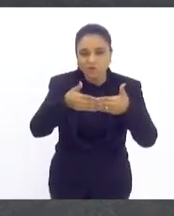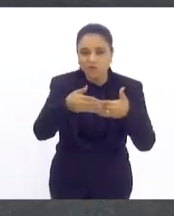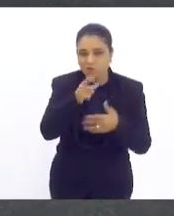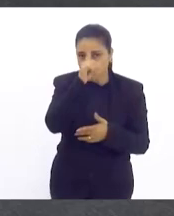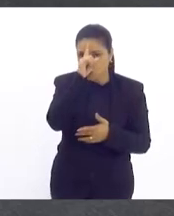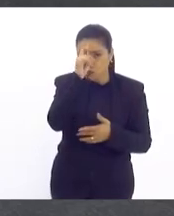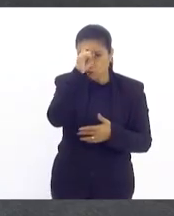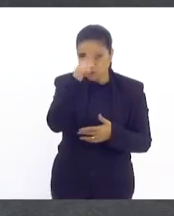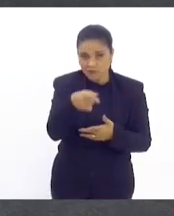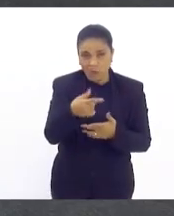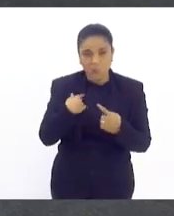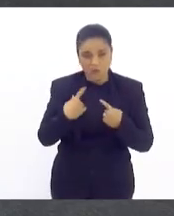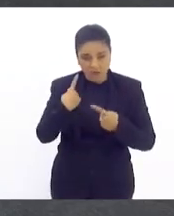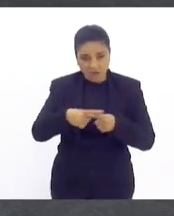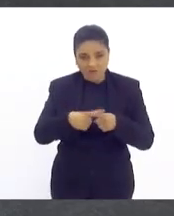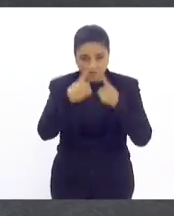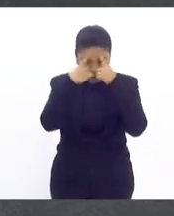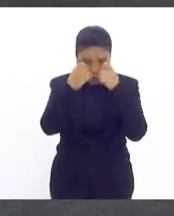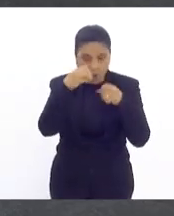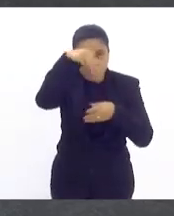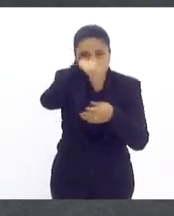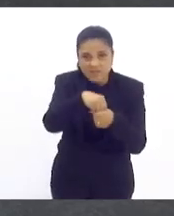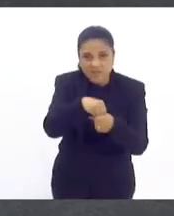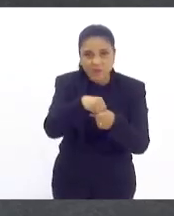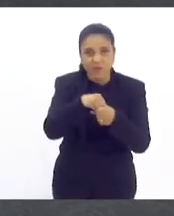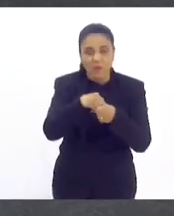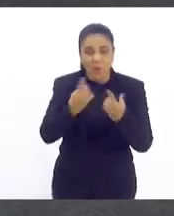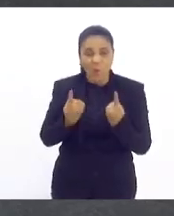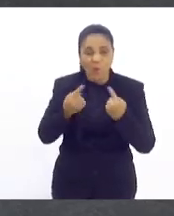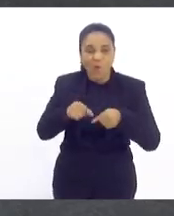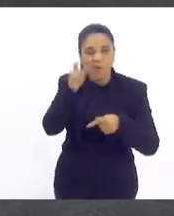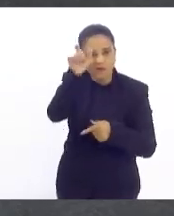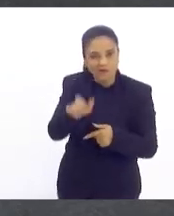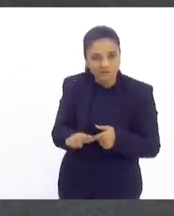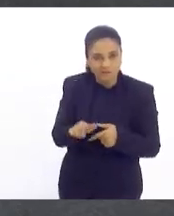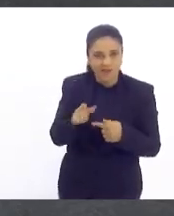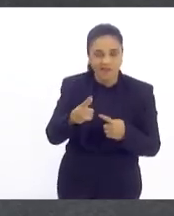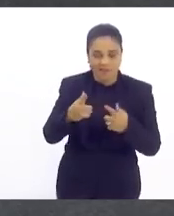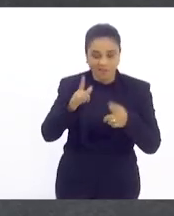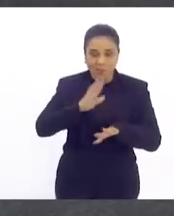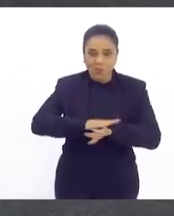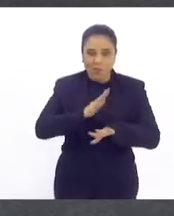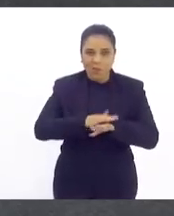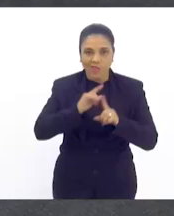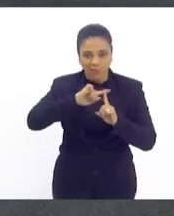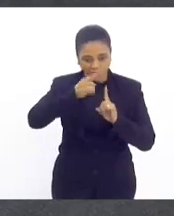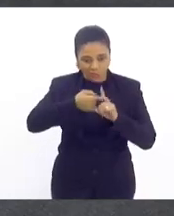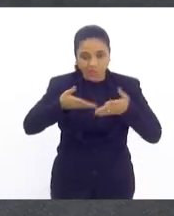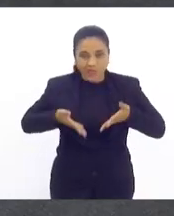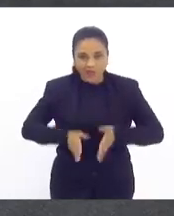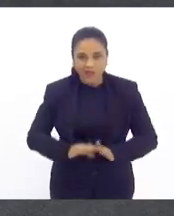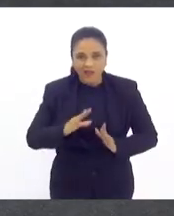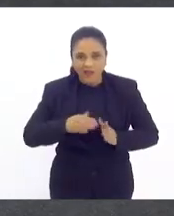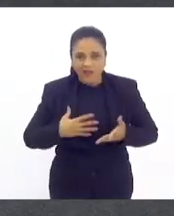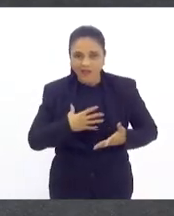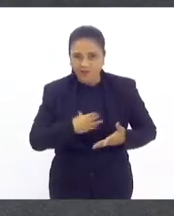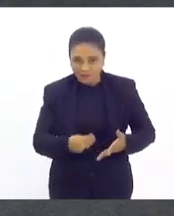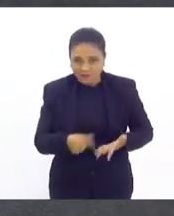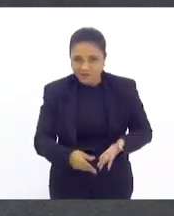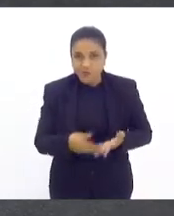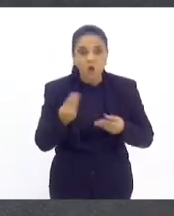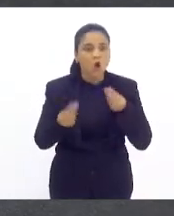porque tem a violência obstétrica ali você não resolveu o problema dessas mulheres e ainda criou um outro problema com a população